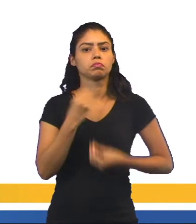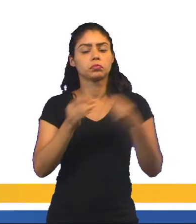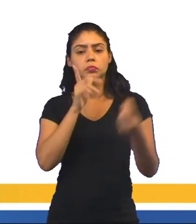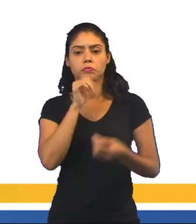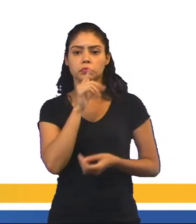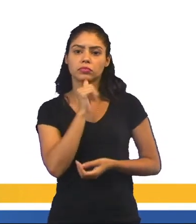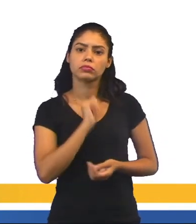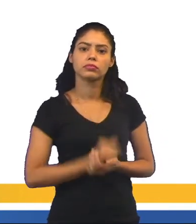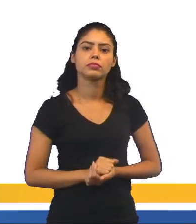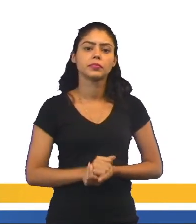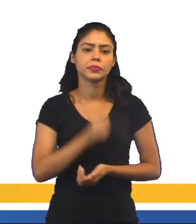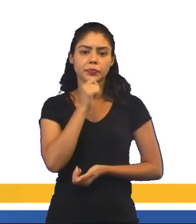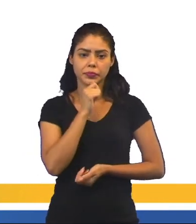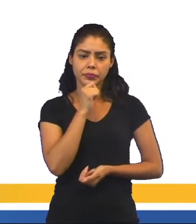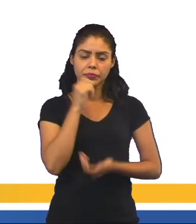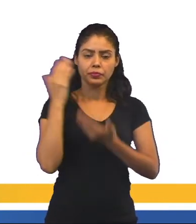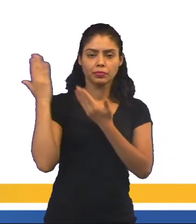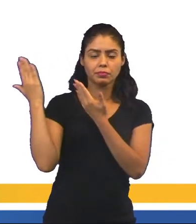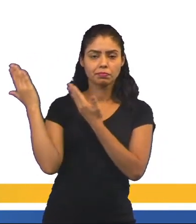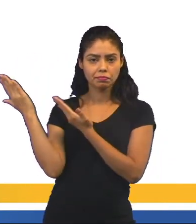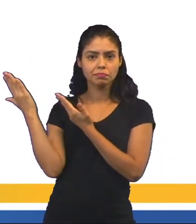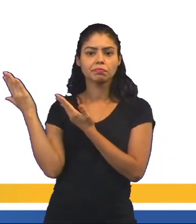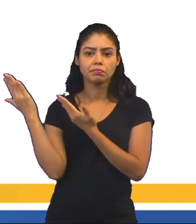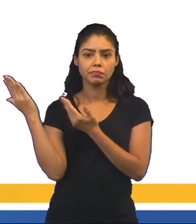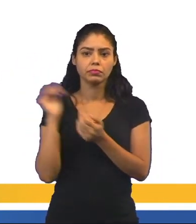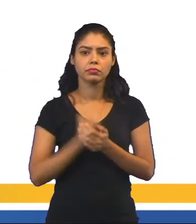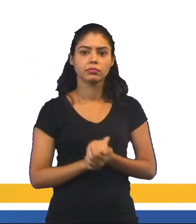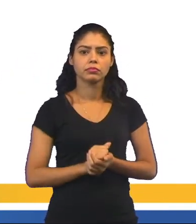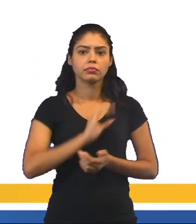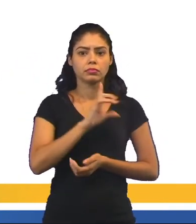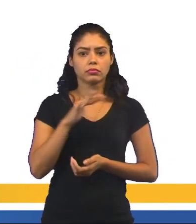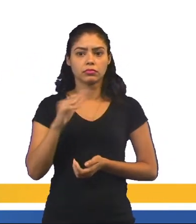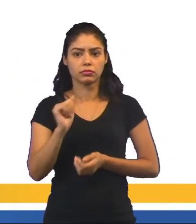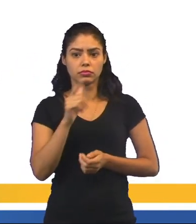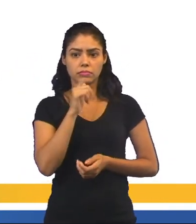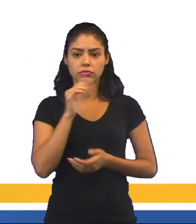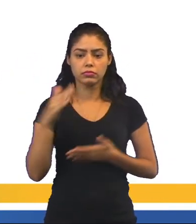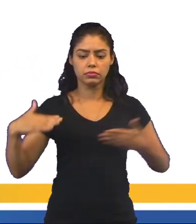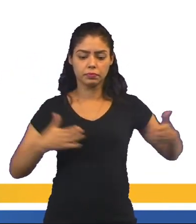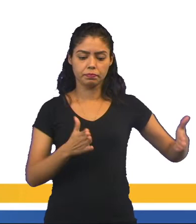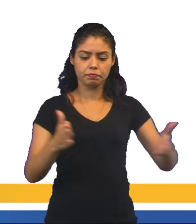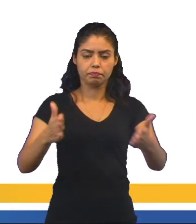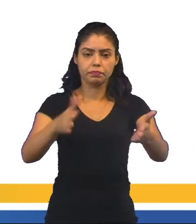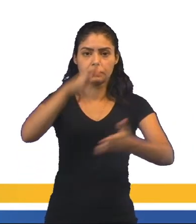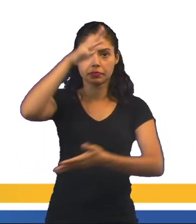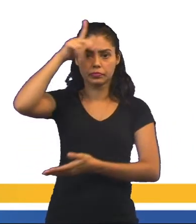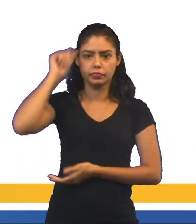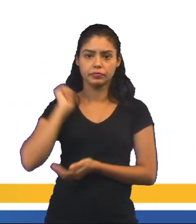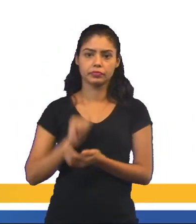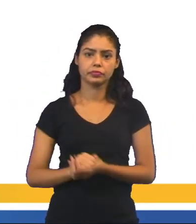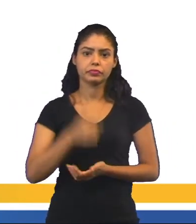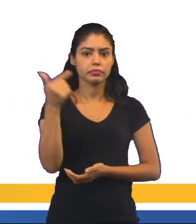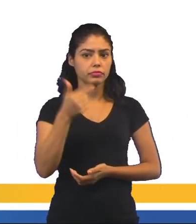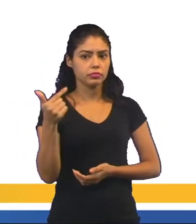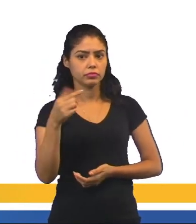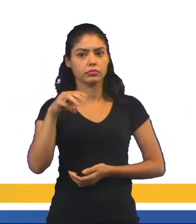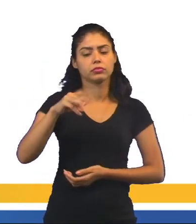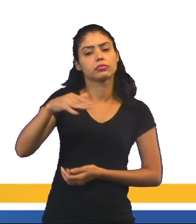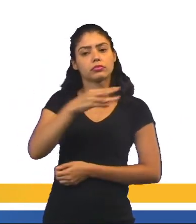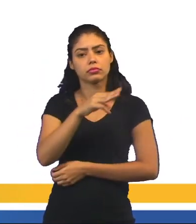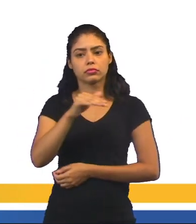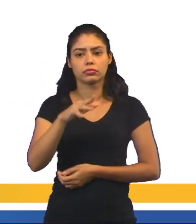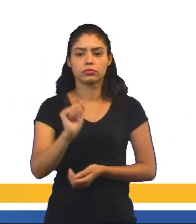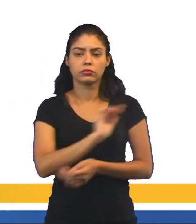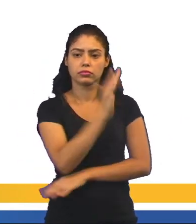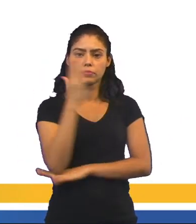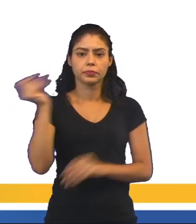a água. E aí nós temos o destaque para a bacia do Rio Amazonas. Segundo o Ministério do Meio Ambiente,